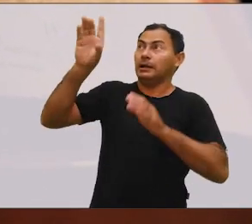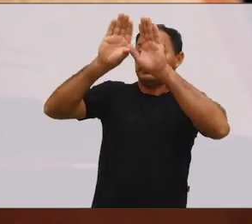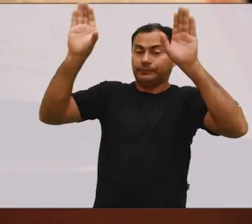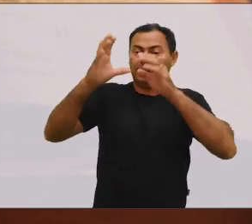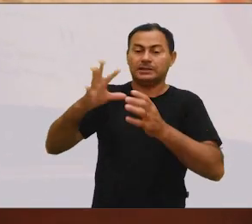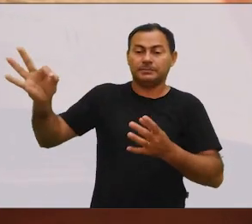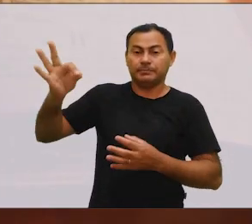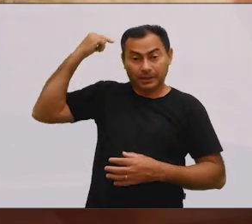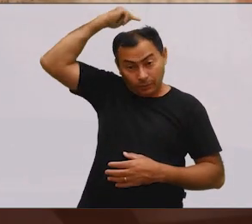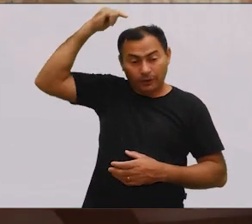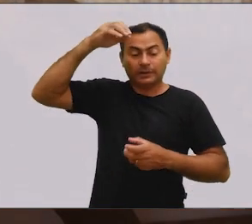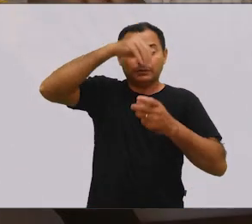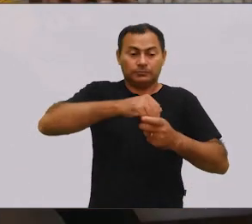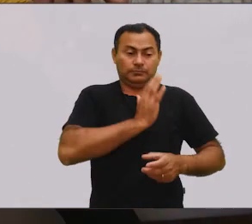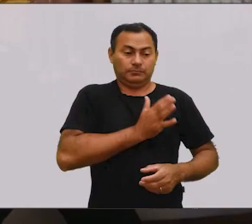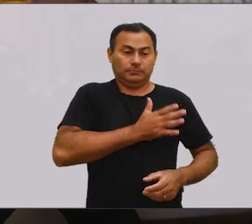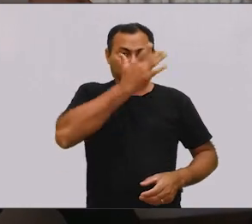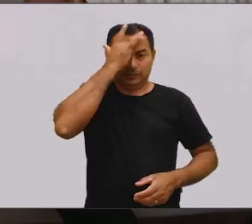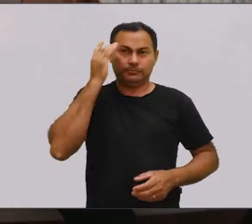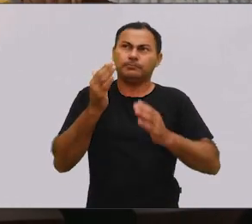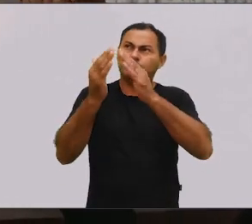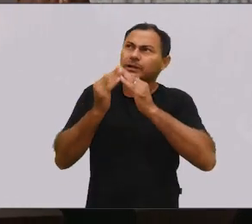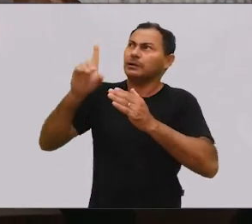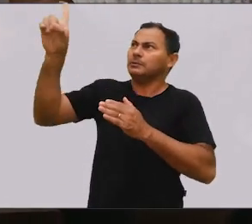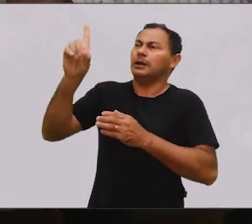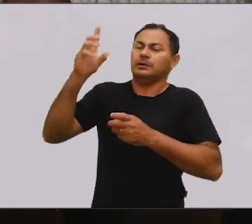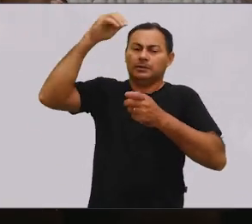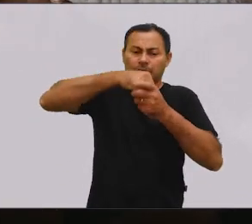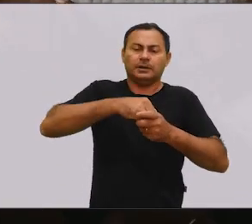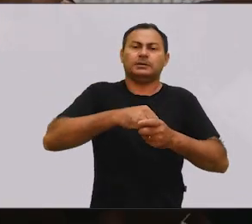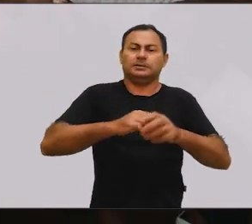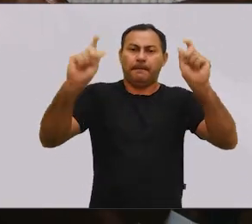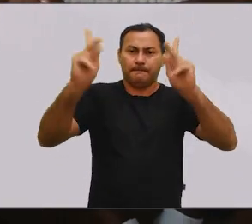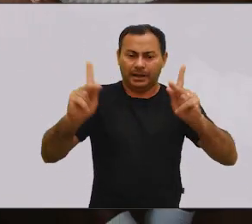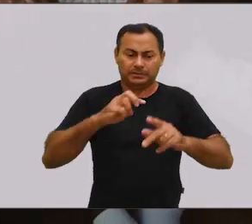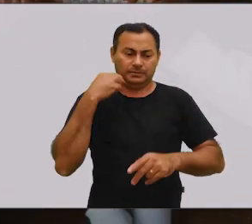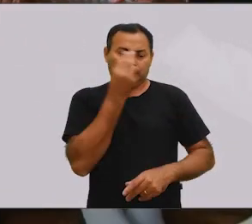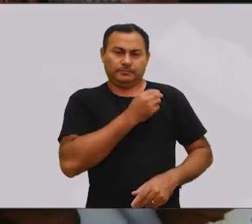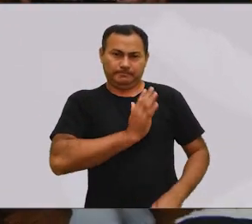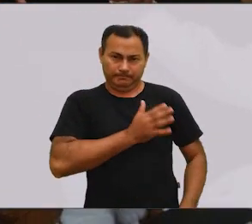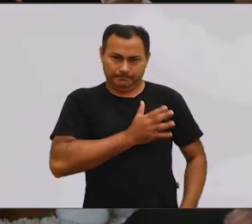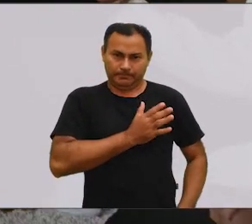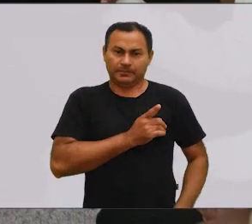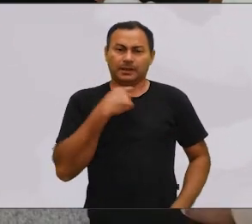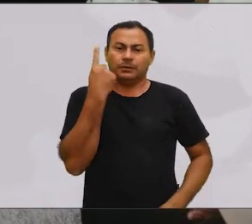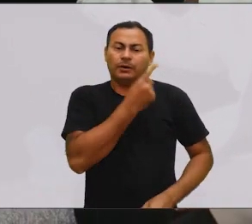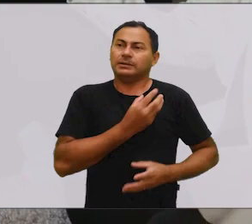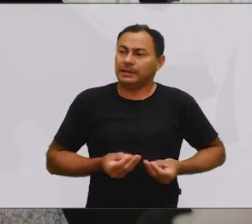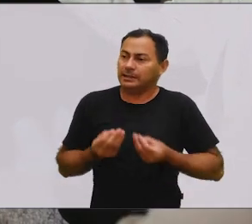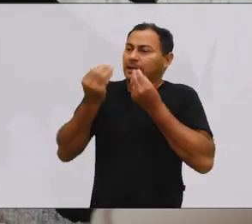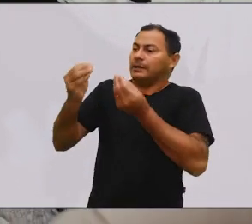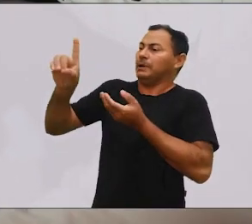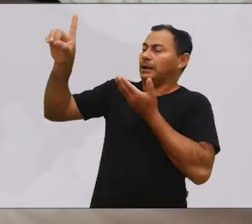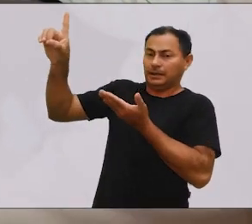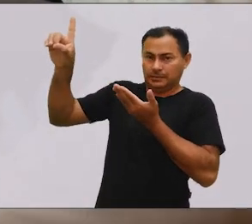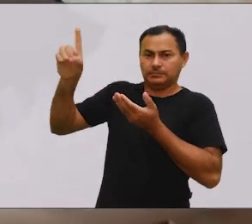Está nos corações dos homens. Quando pedimos que Deus plante a bandeira branca de rendição em nossos corações, e nós nos rendemos